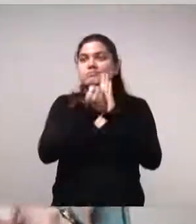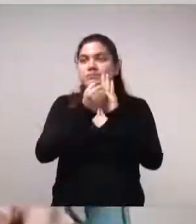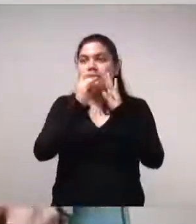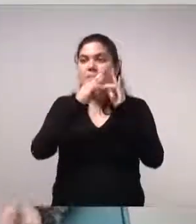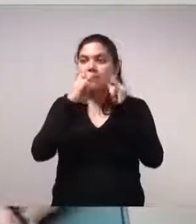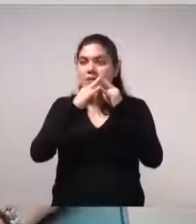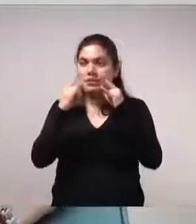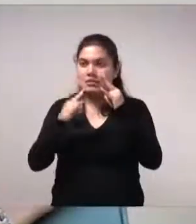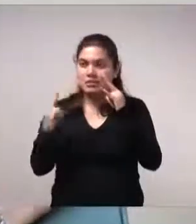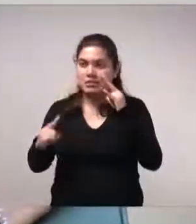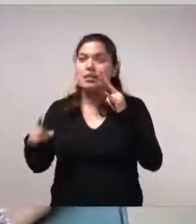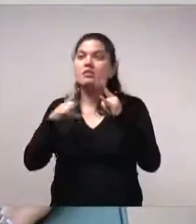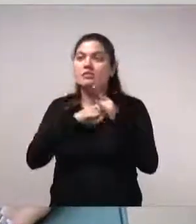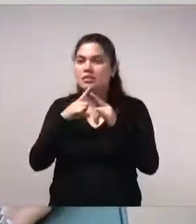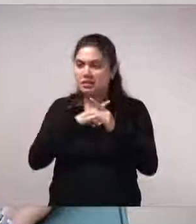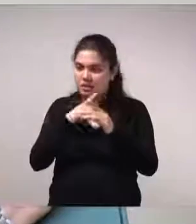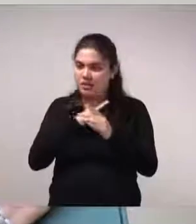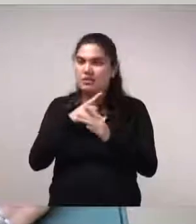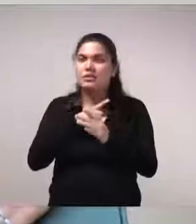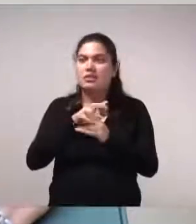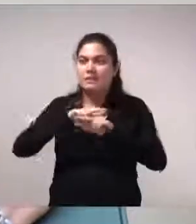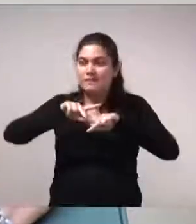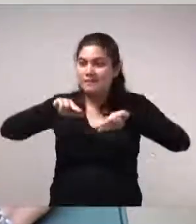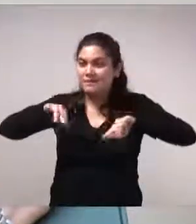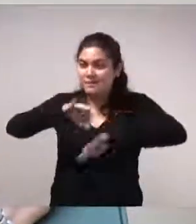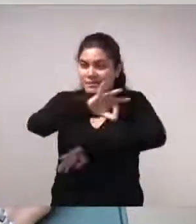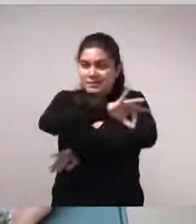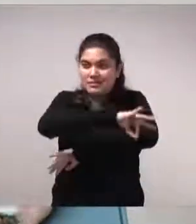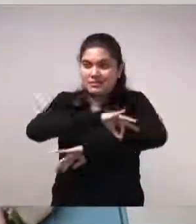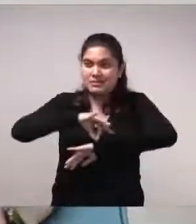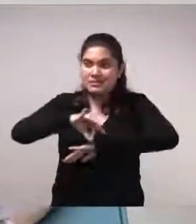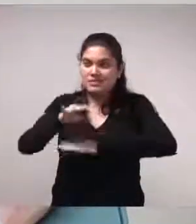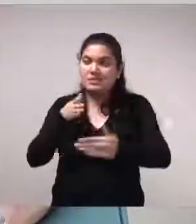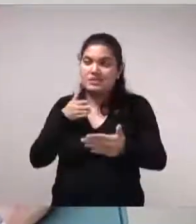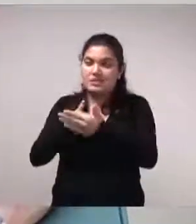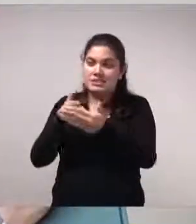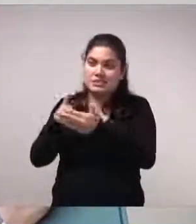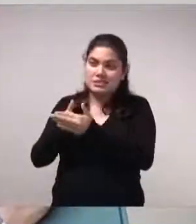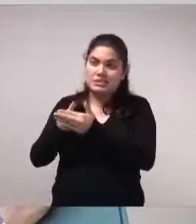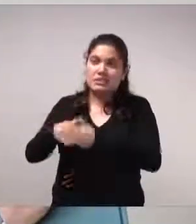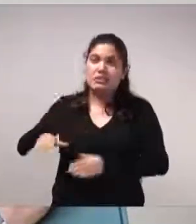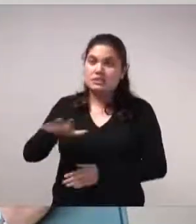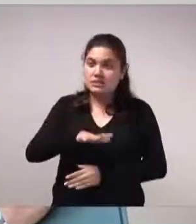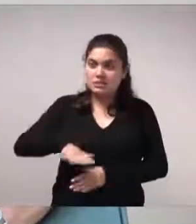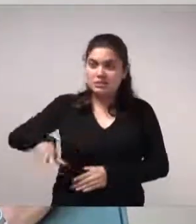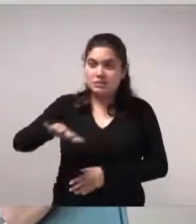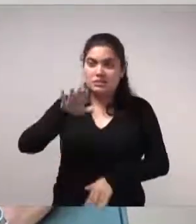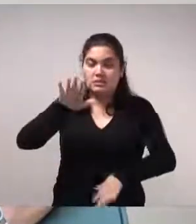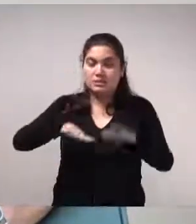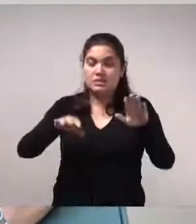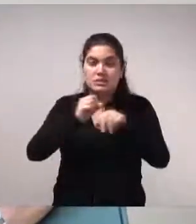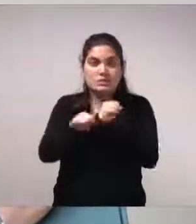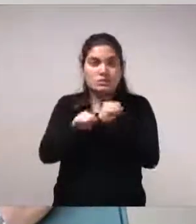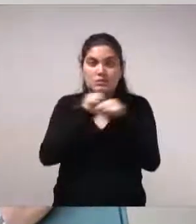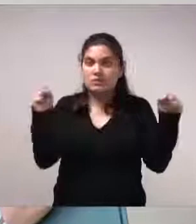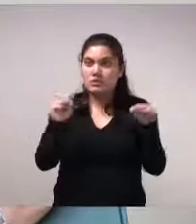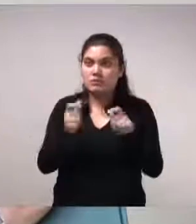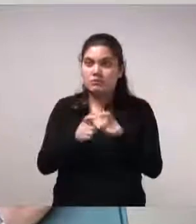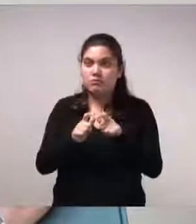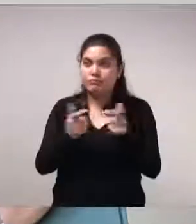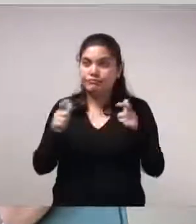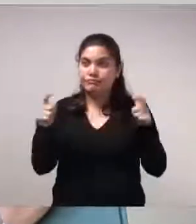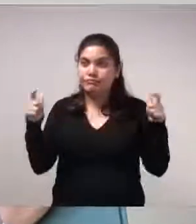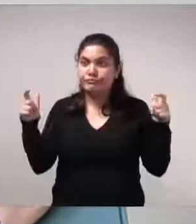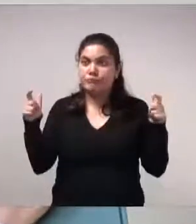restrições arquitetônicas para você mexer, espaços muitas vezes impossíveis de você ampliar,